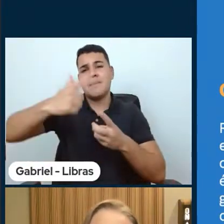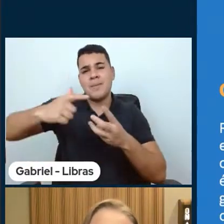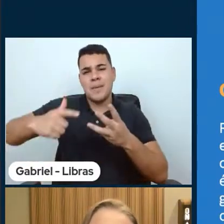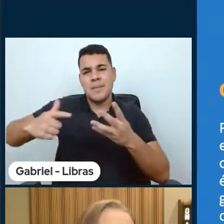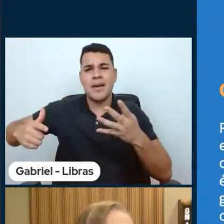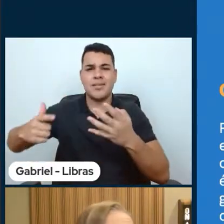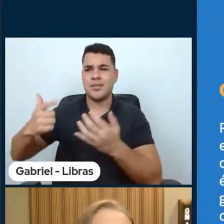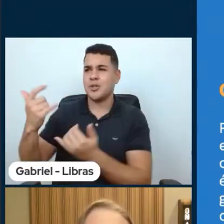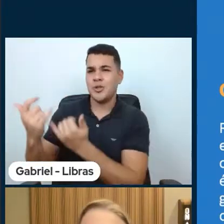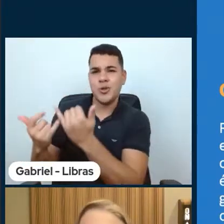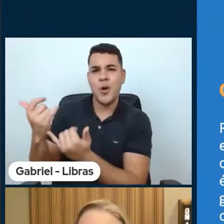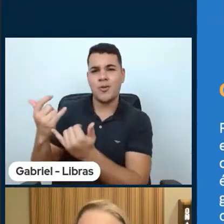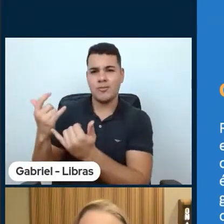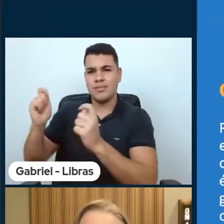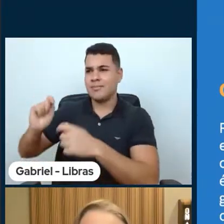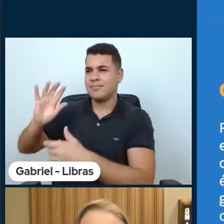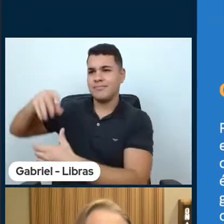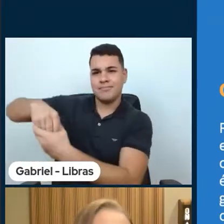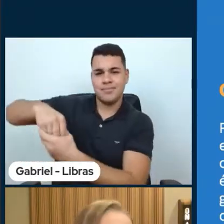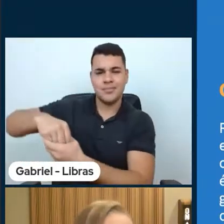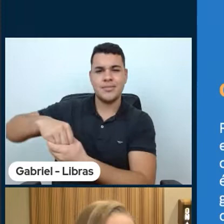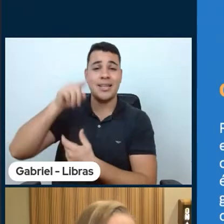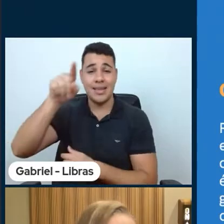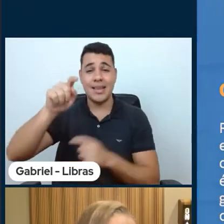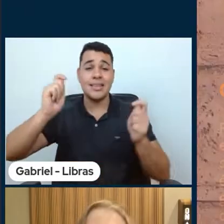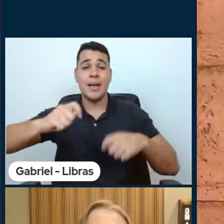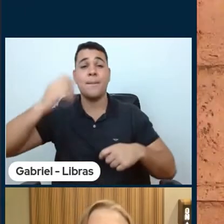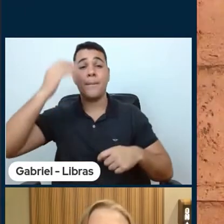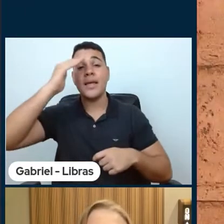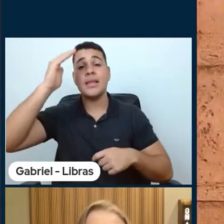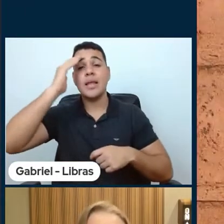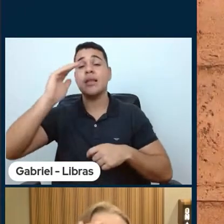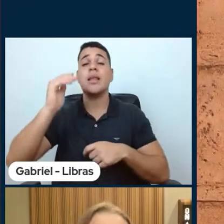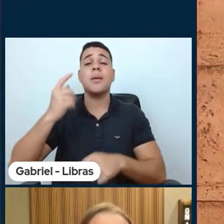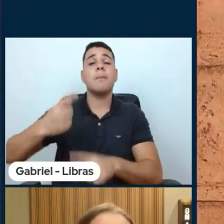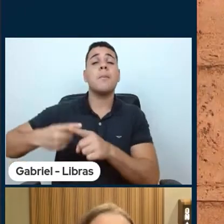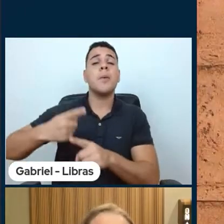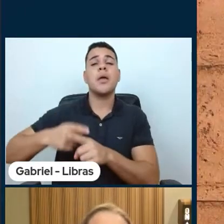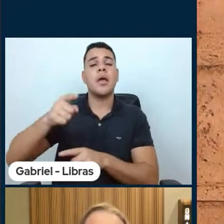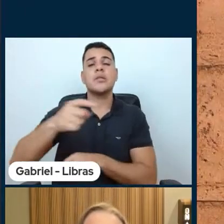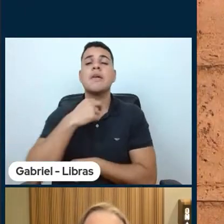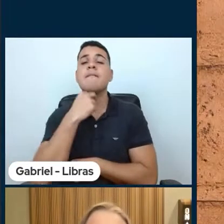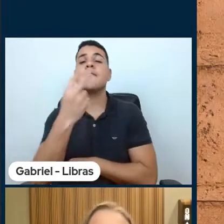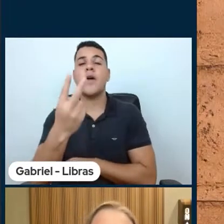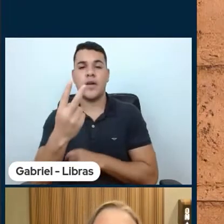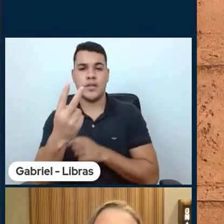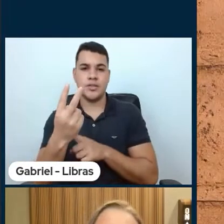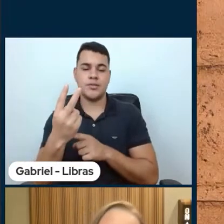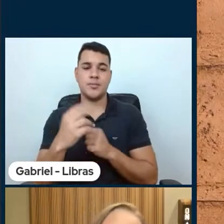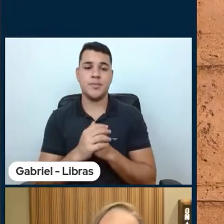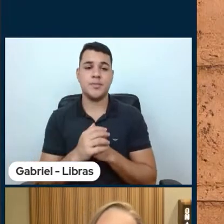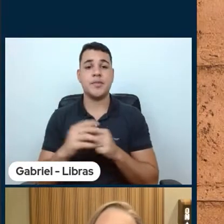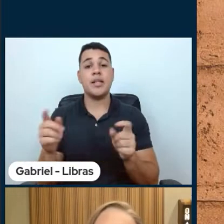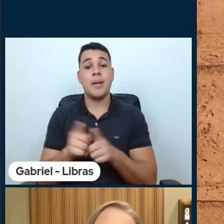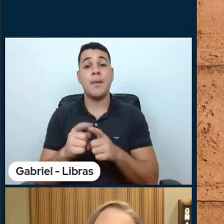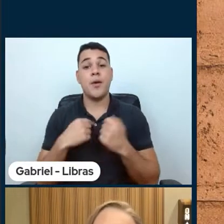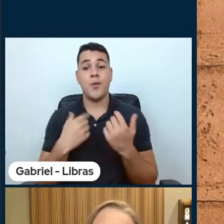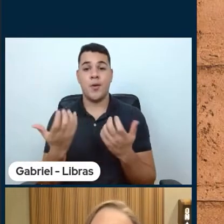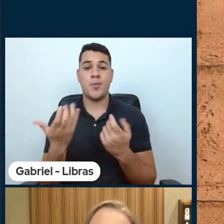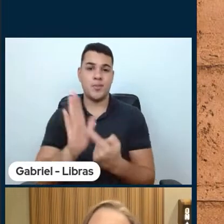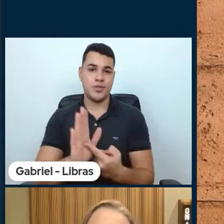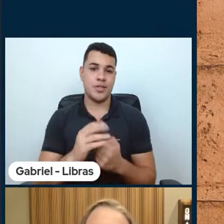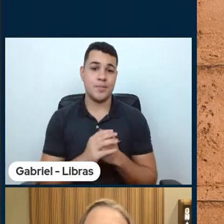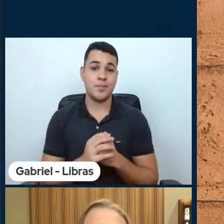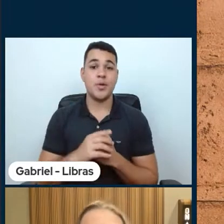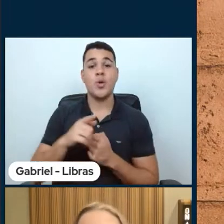conteúdo imersivo e eu trouxe para vocês o sonho marroquina é uma experiência que ela dá para a gente sempre